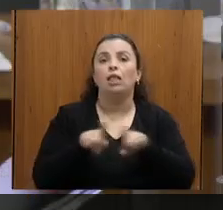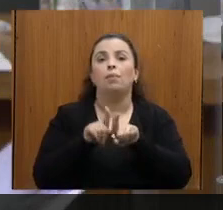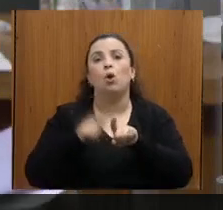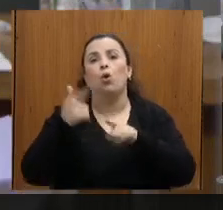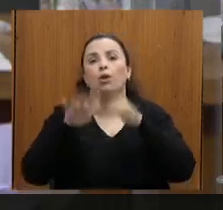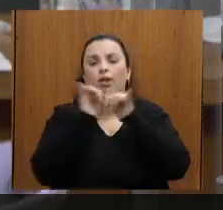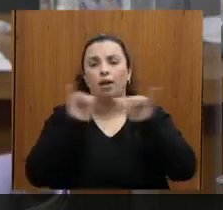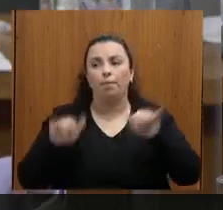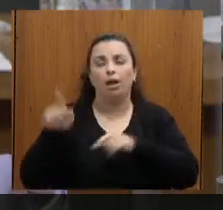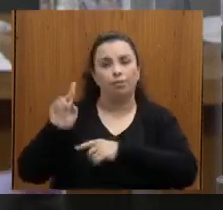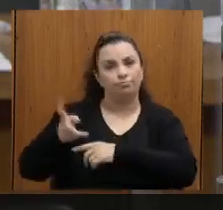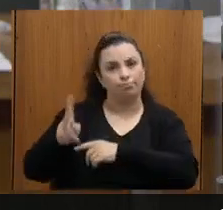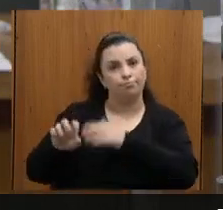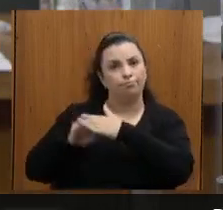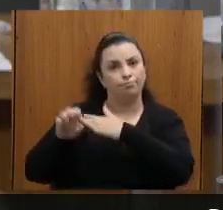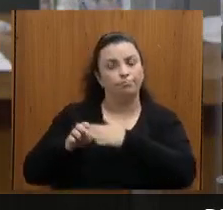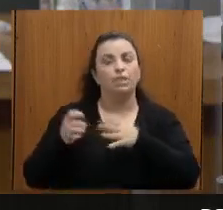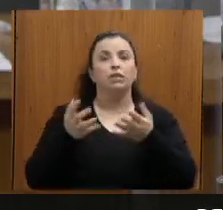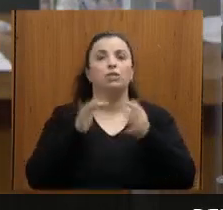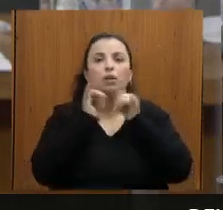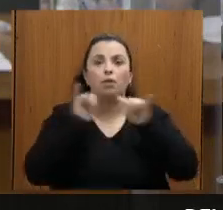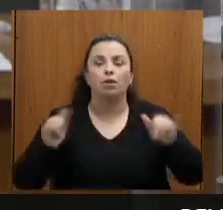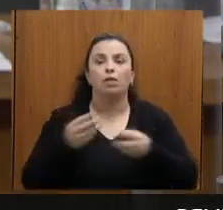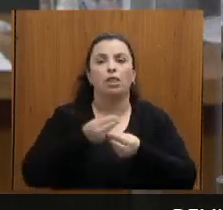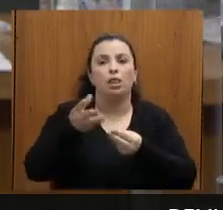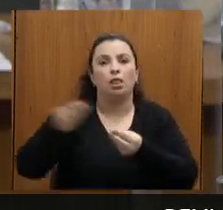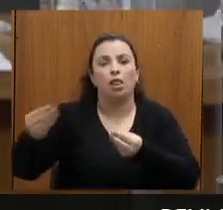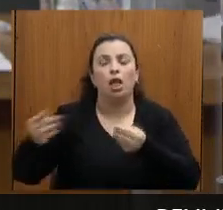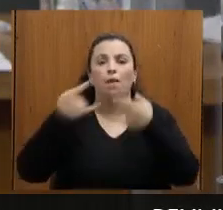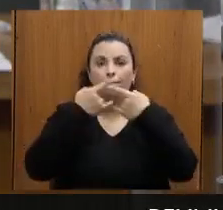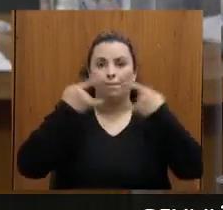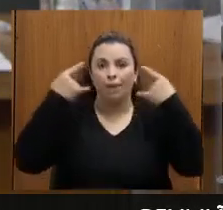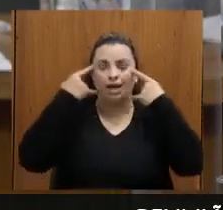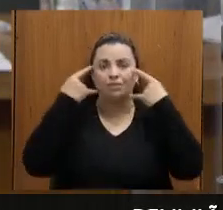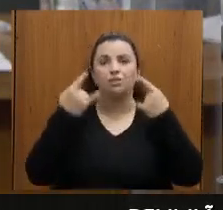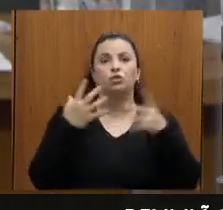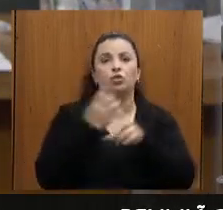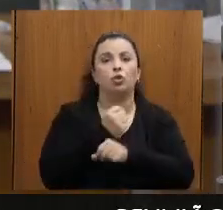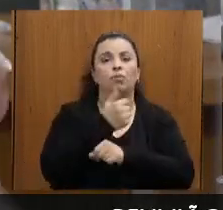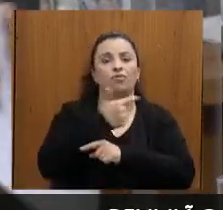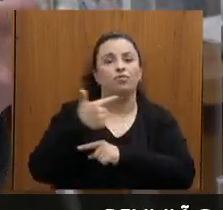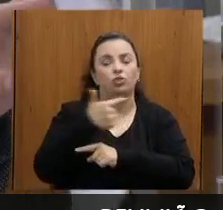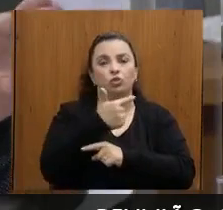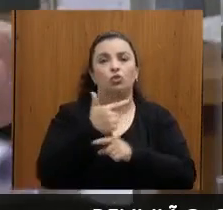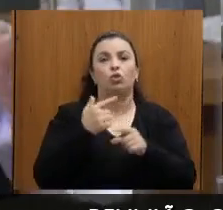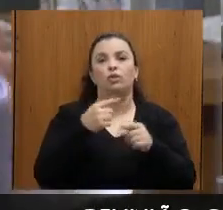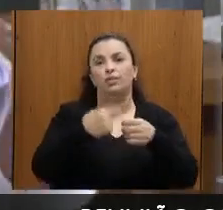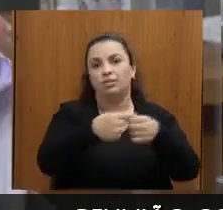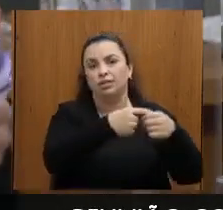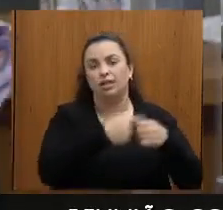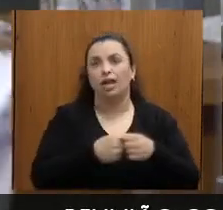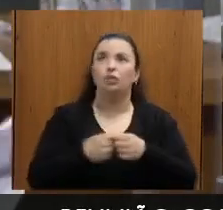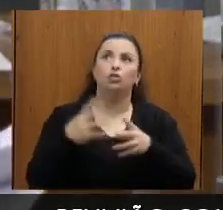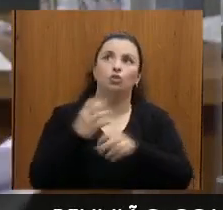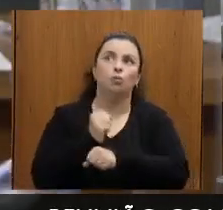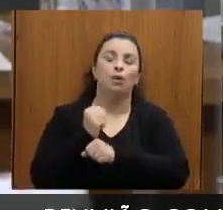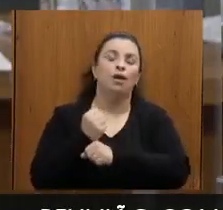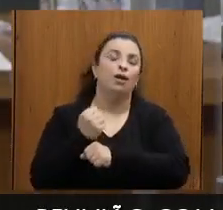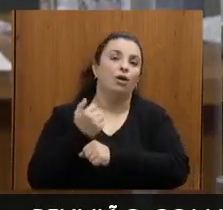distribuição de máscara na qual foram distribuídas máscaras para 22 municípios mais de um milhão de máscaras distribuídas.